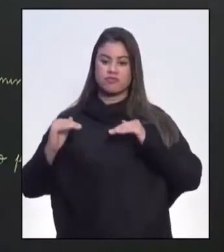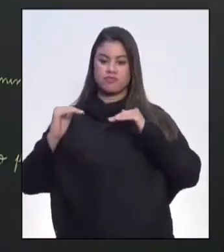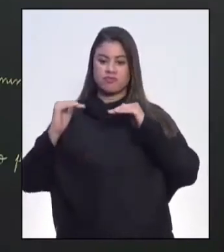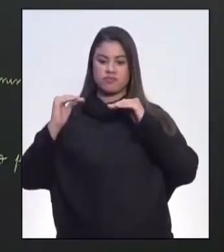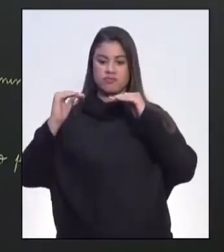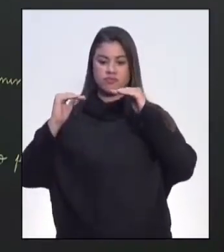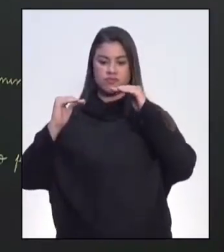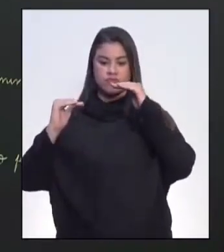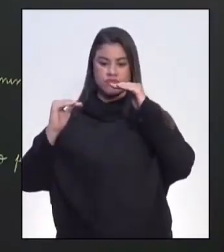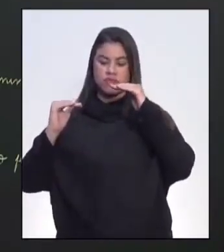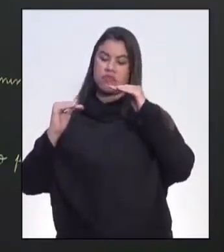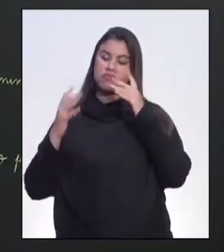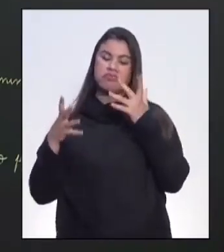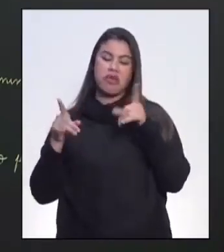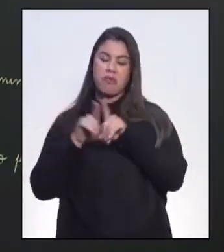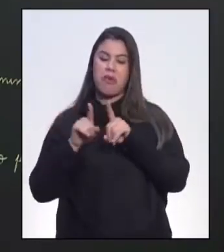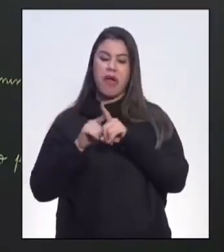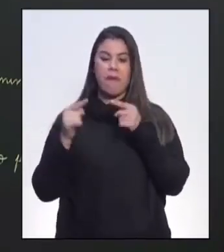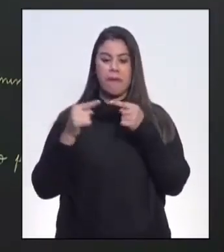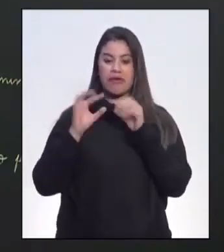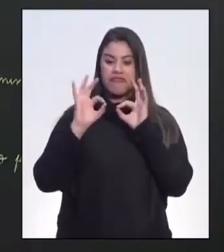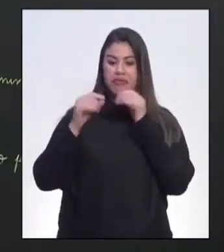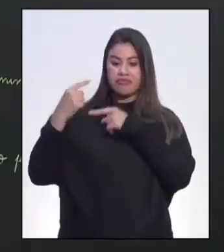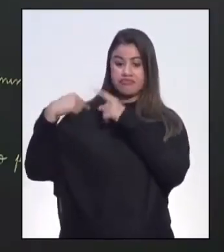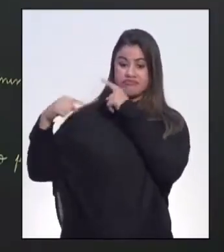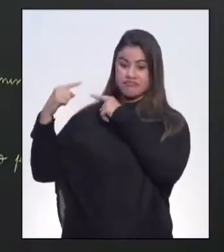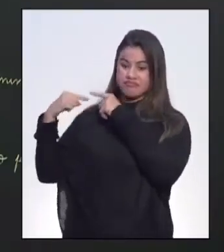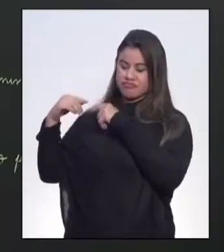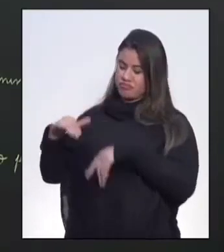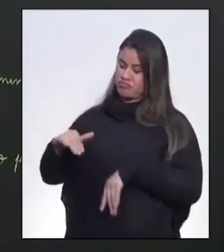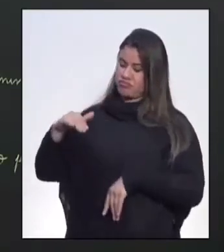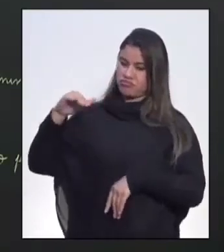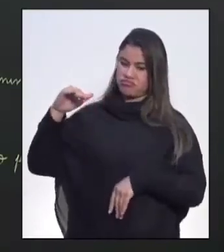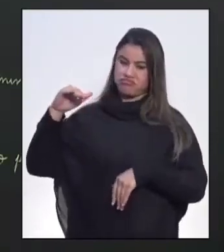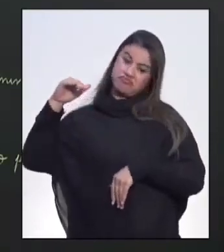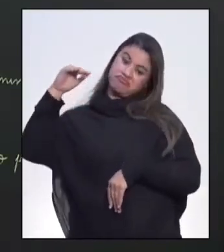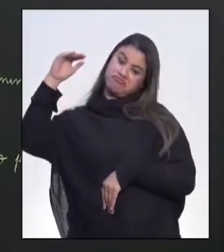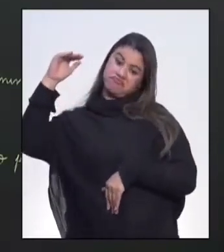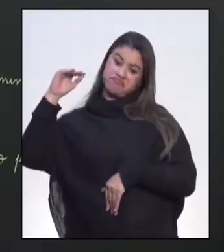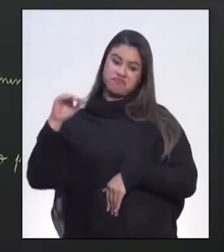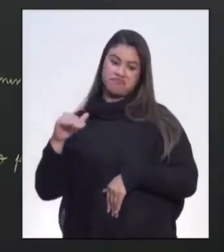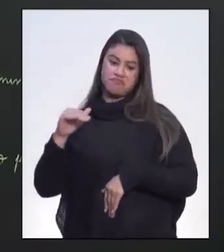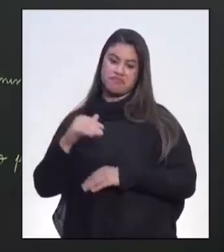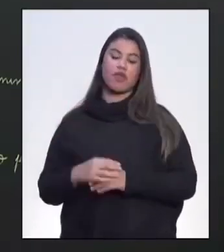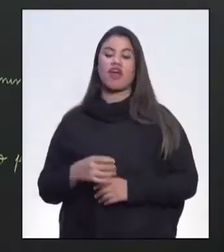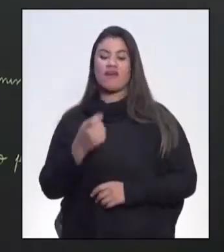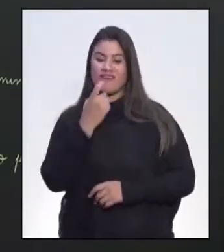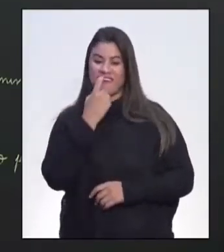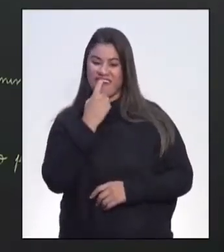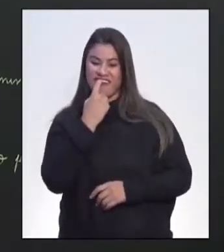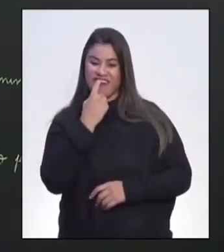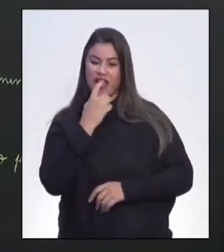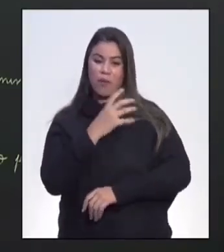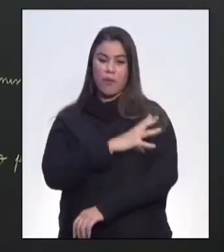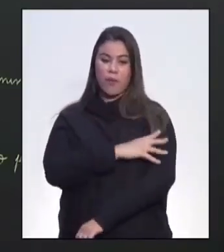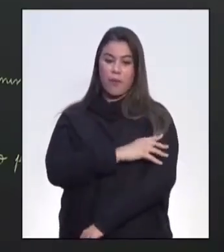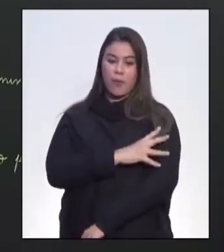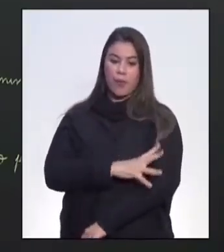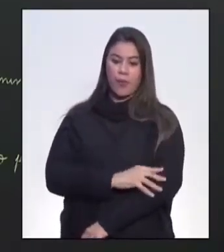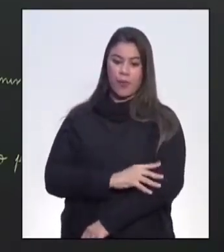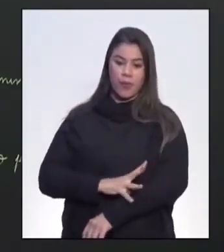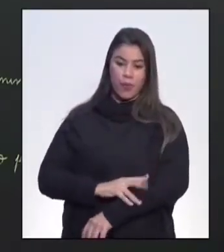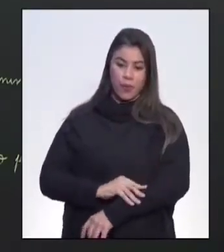genética familiar também, né? Então, há um crescimento, então estimula o crescimento ósseo, o crescimento muscular, e